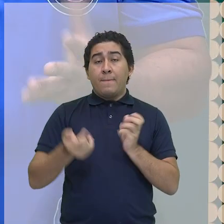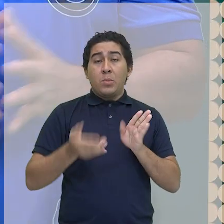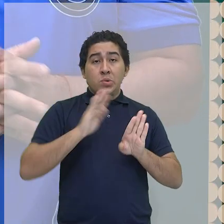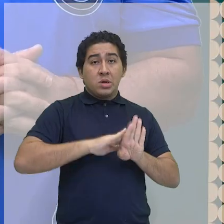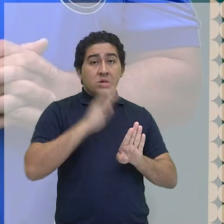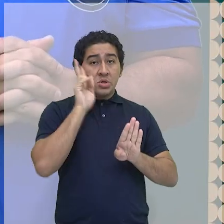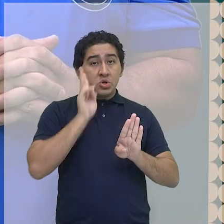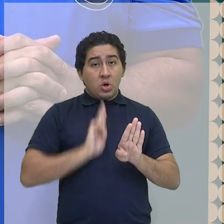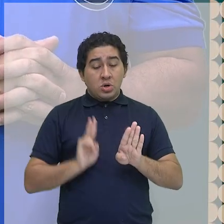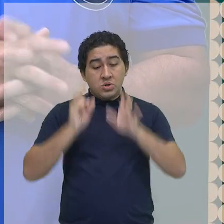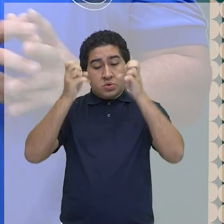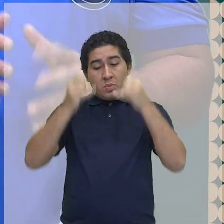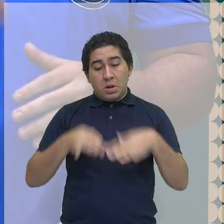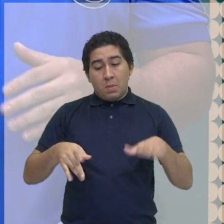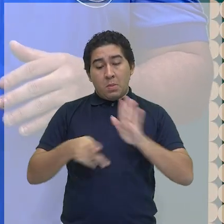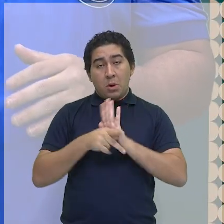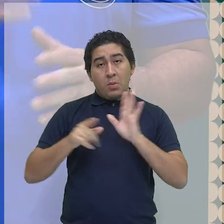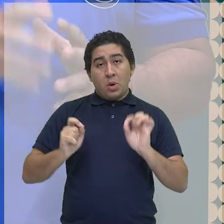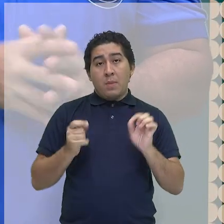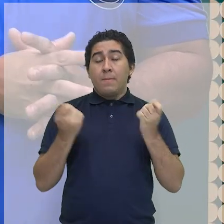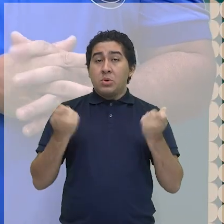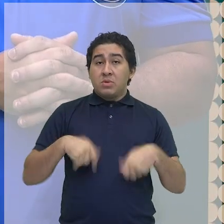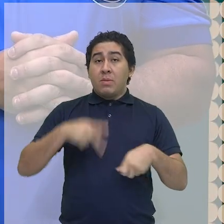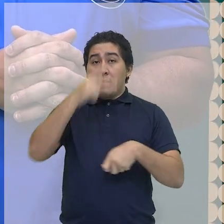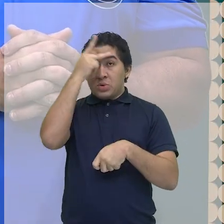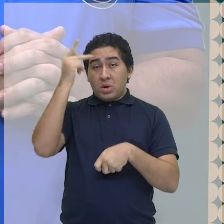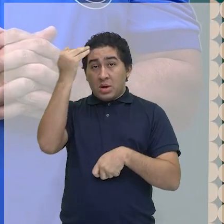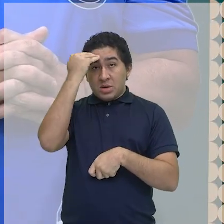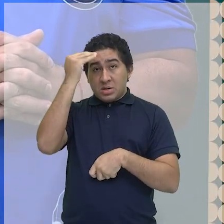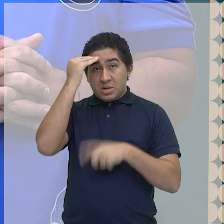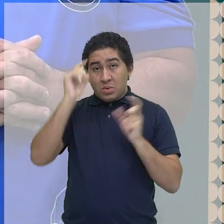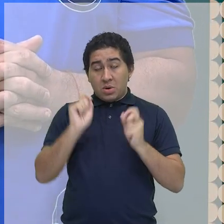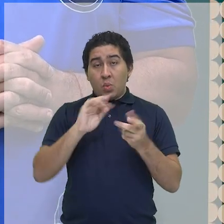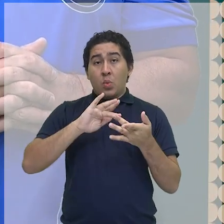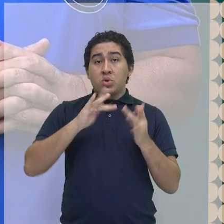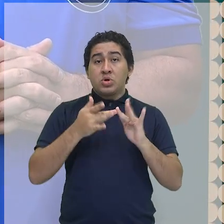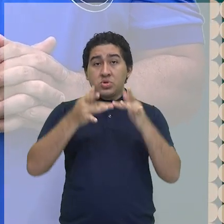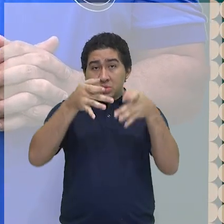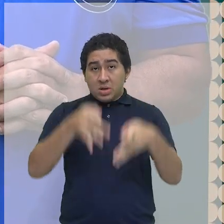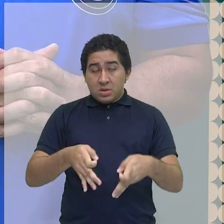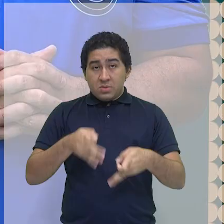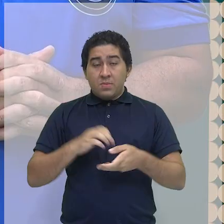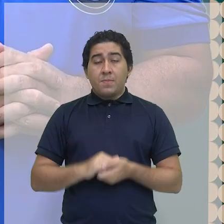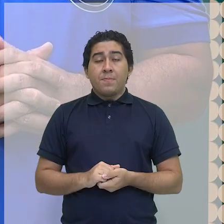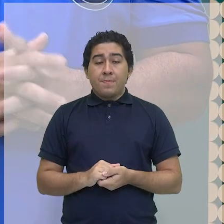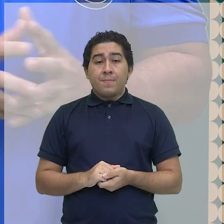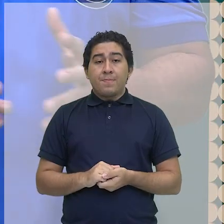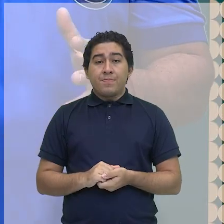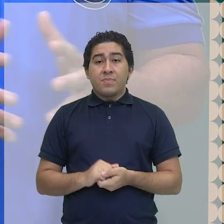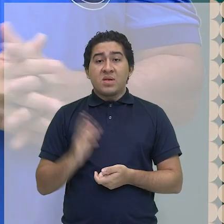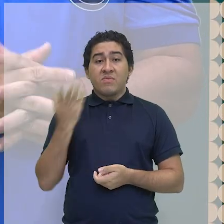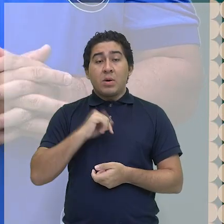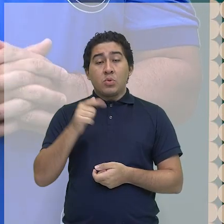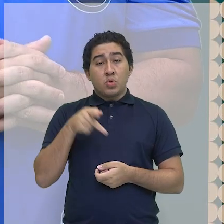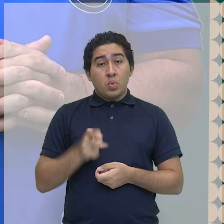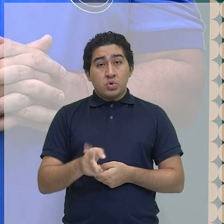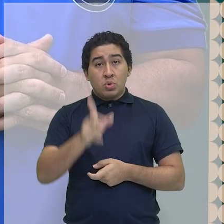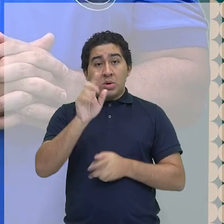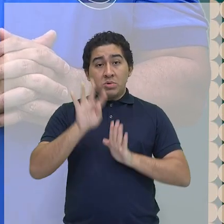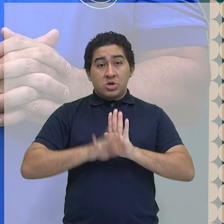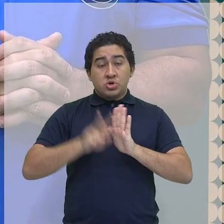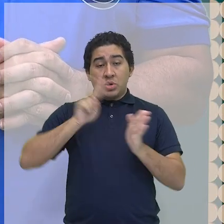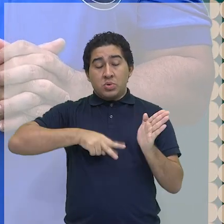da história, para que nós possamos entender aí essa contextualização, beleza? Vamos lá dar continuidade